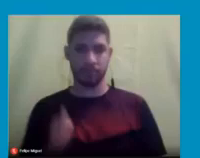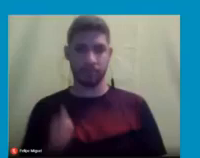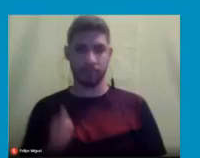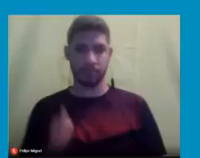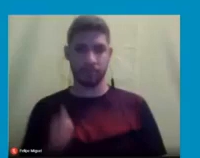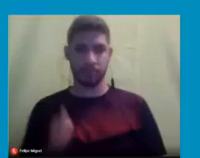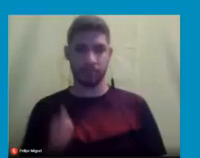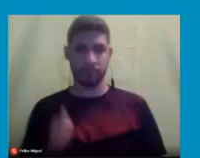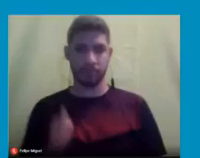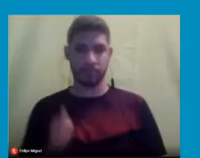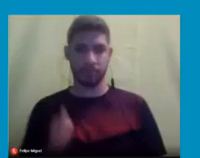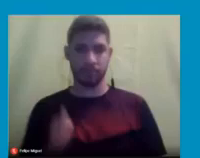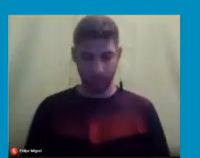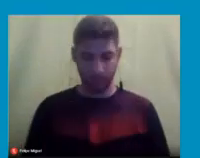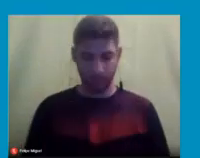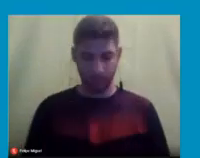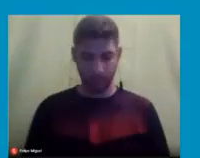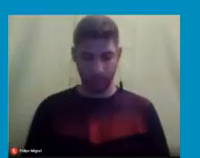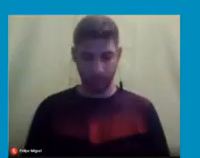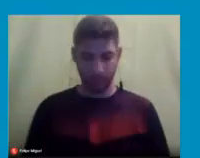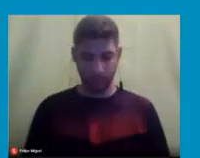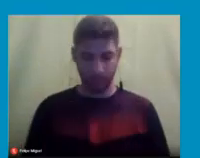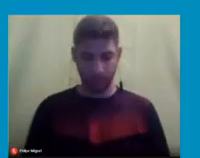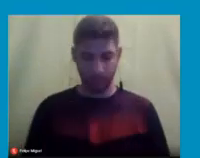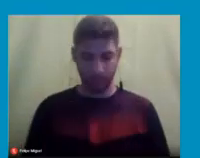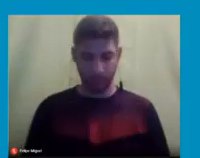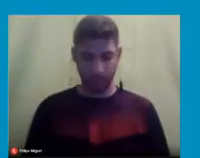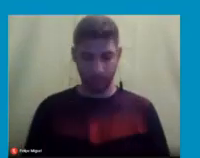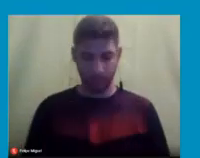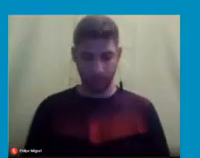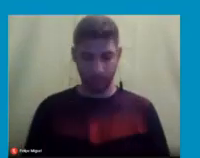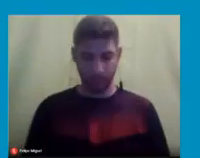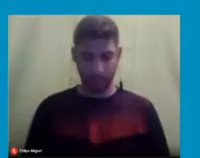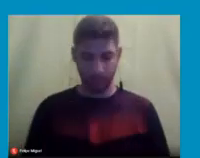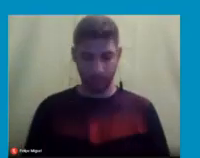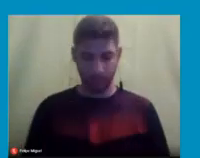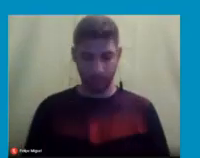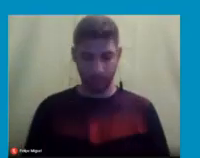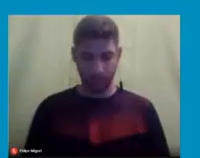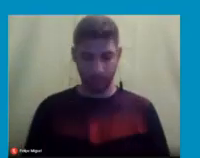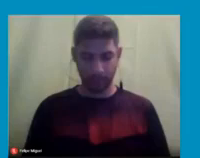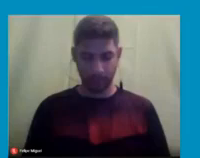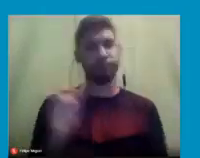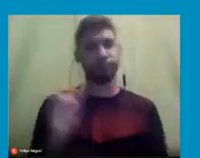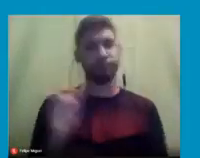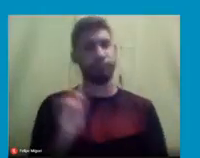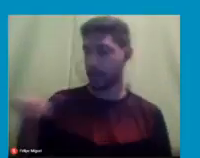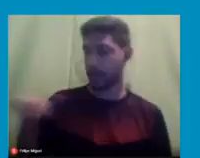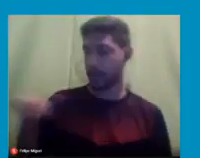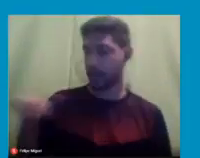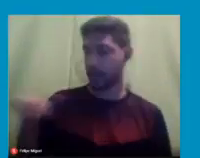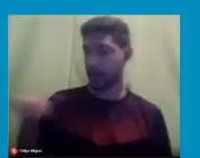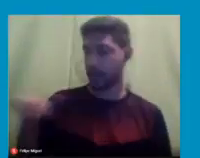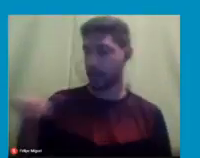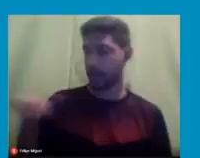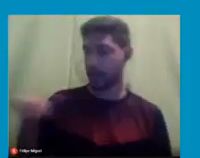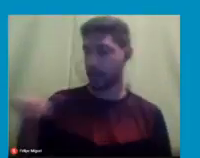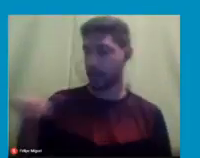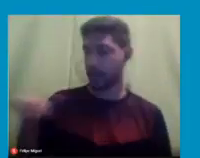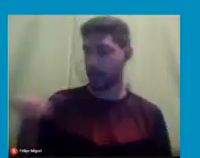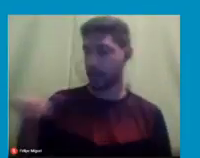muda muita coisa. A questão é essa. Não muda muita coisa. São crianças mortas dentro de casa,